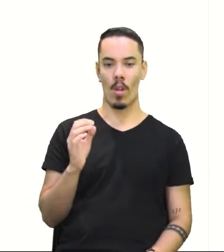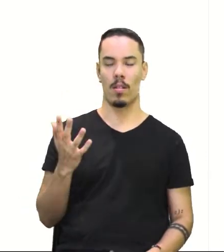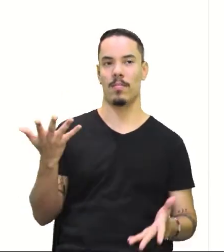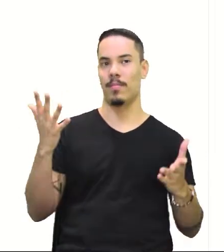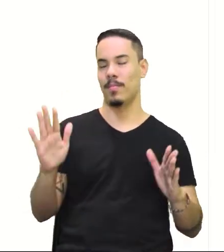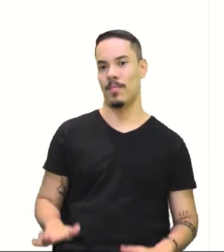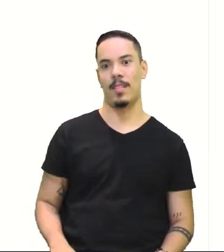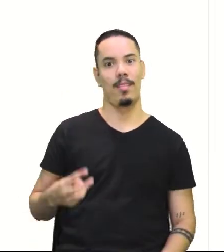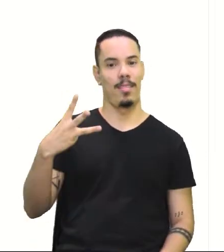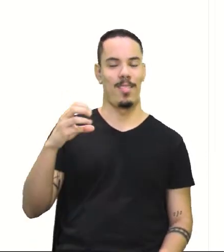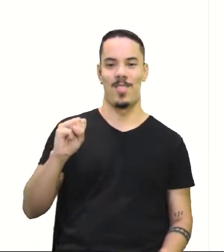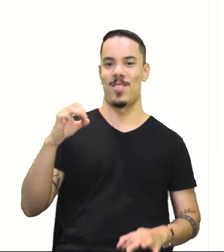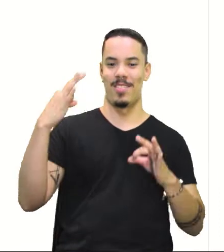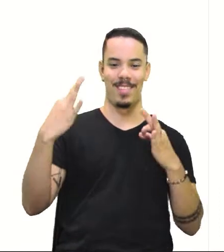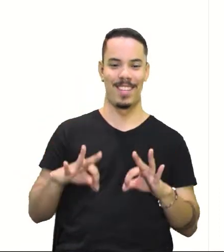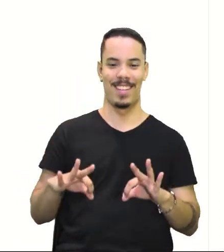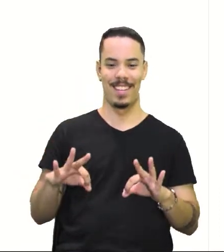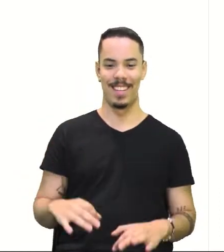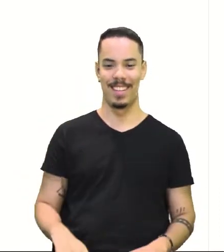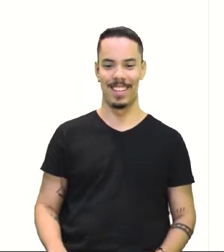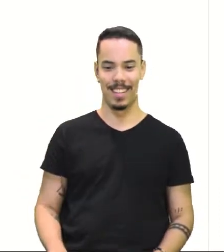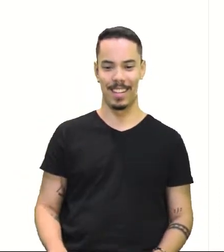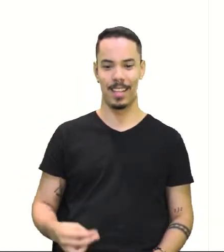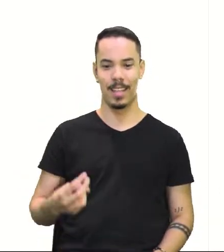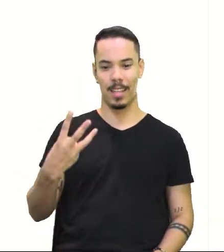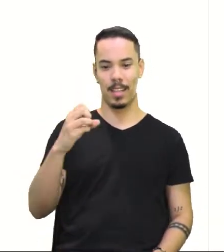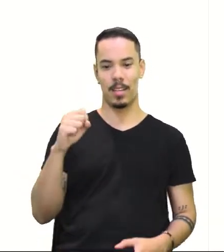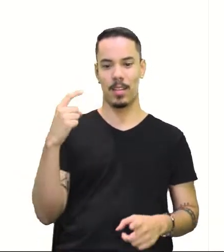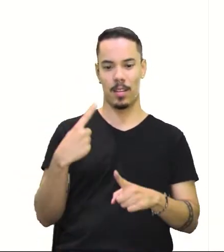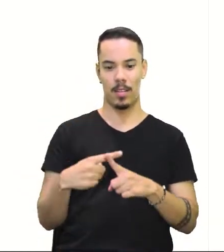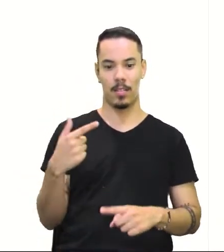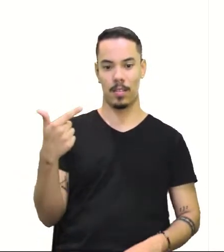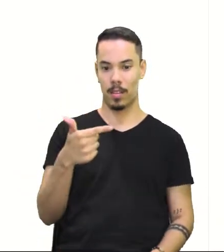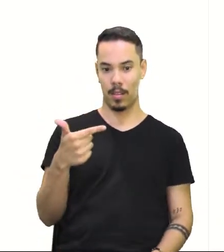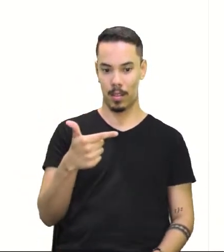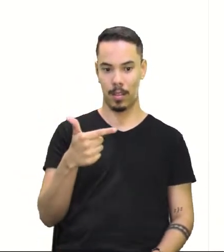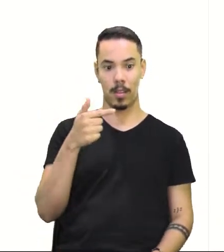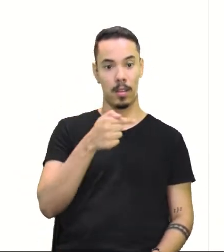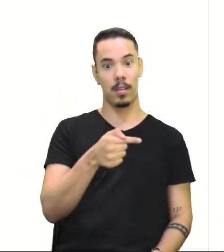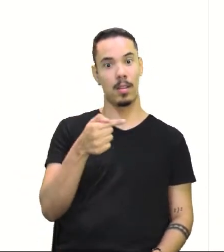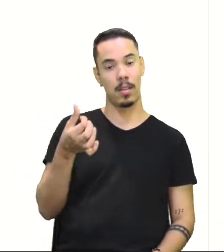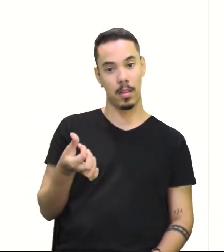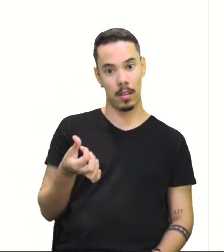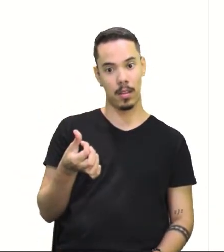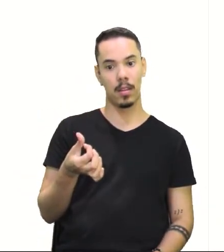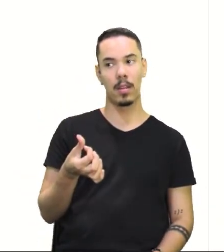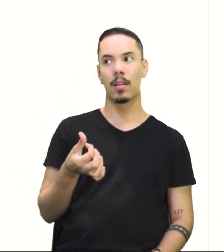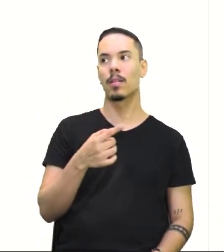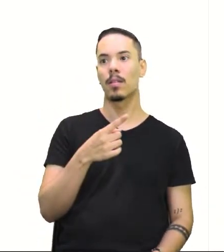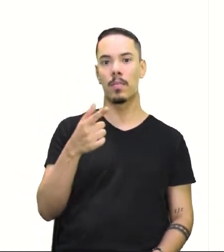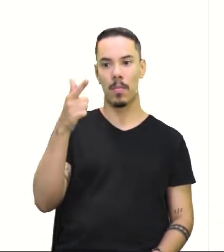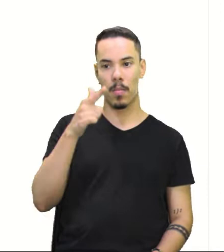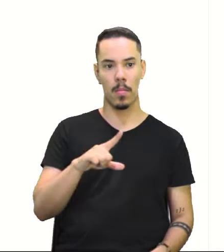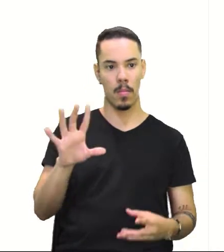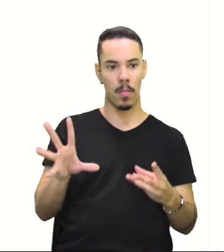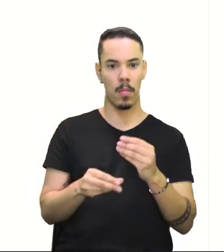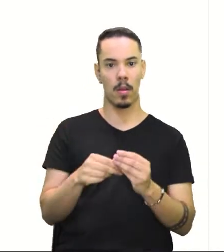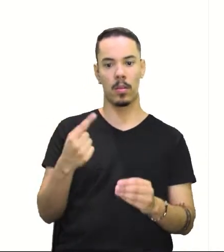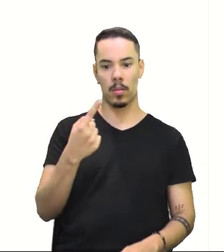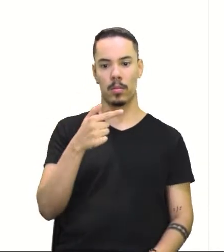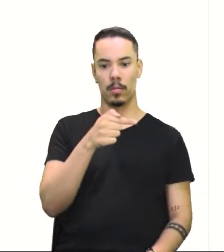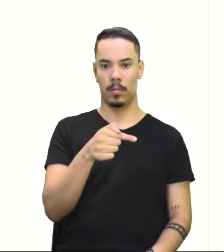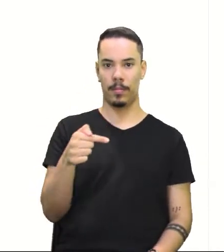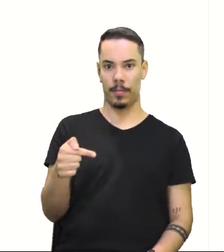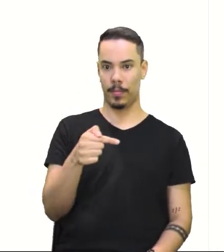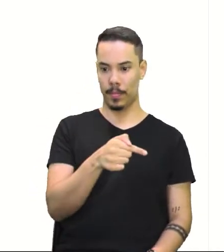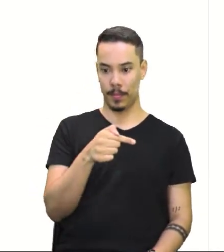errar, né? 38. 38 vezes 2? 76. Vai lá, mais um? 77.